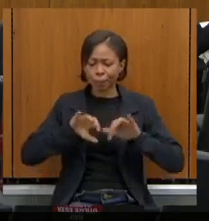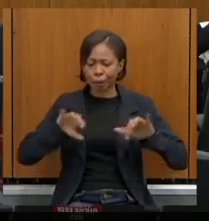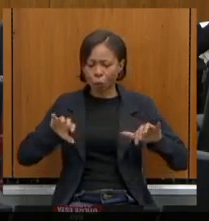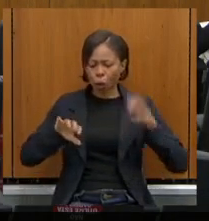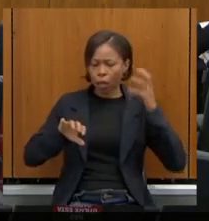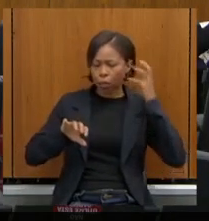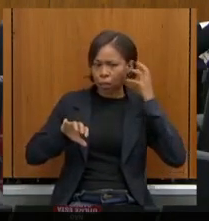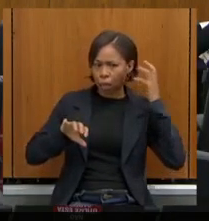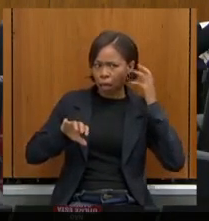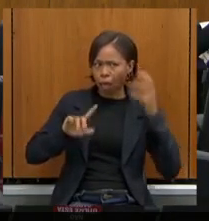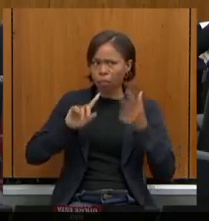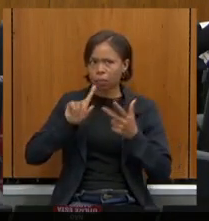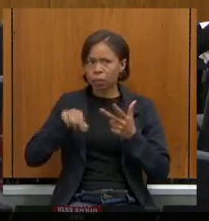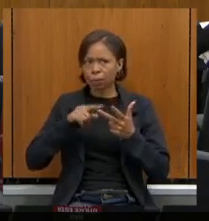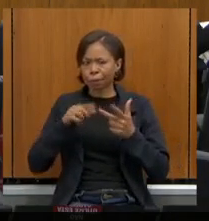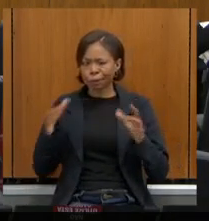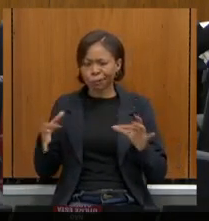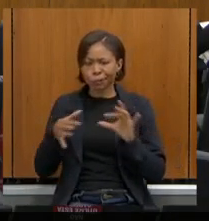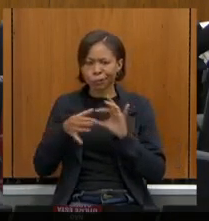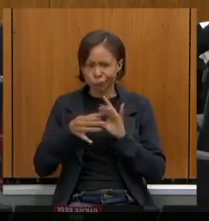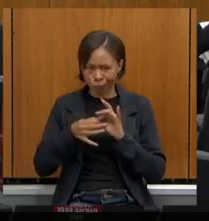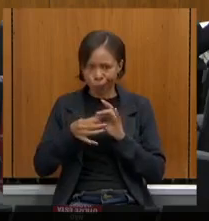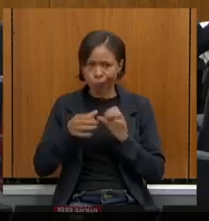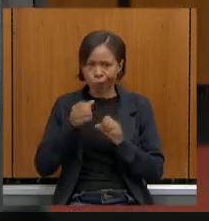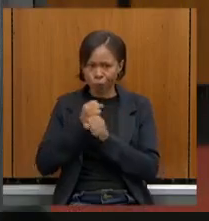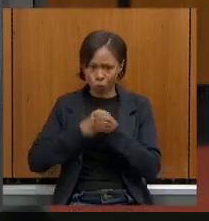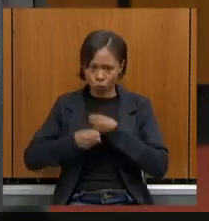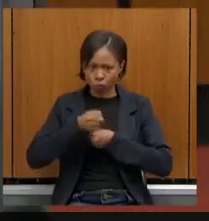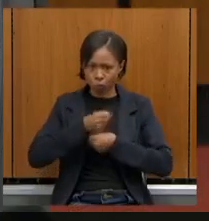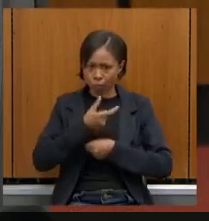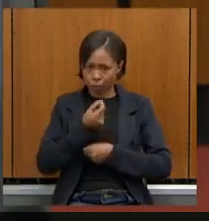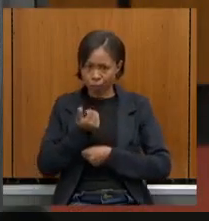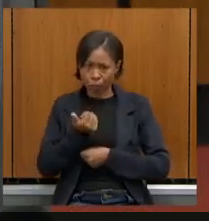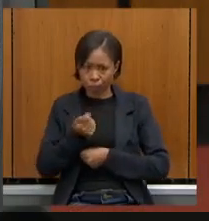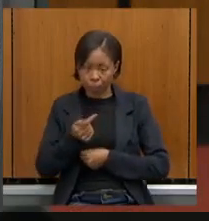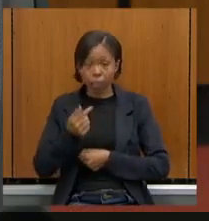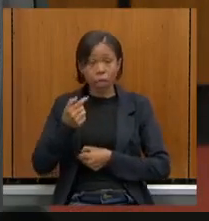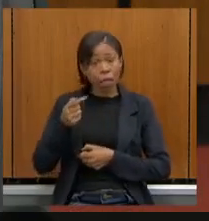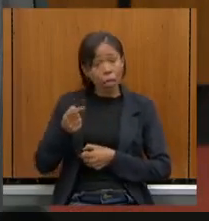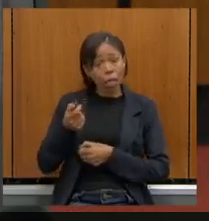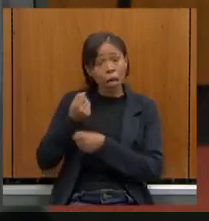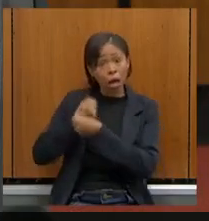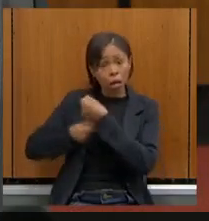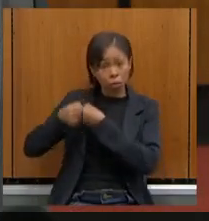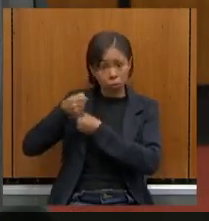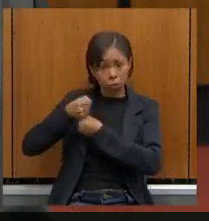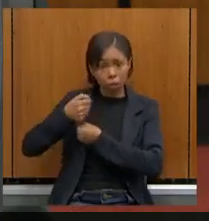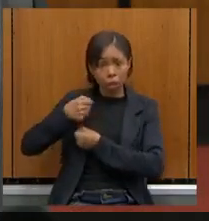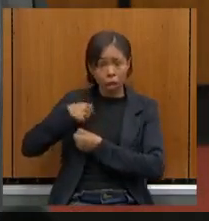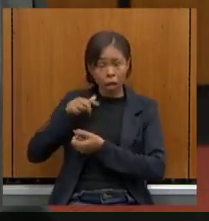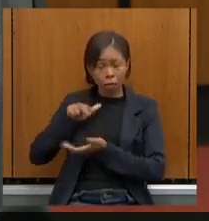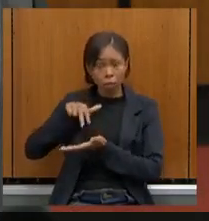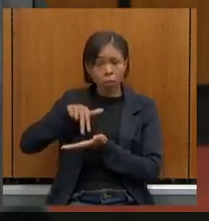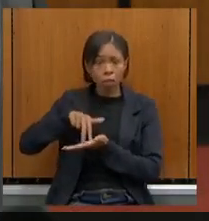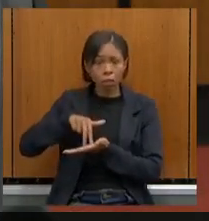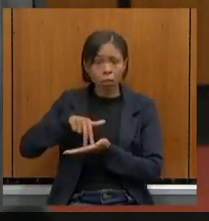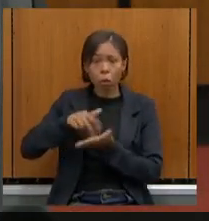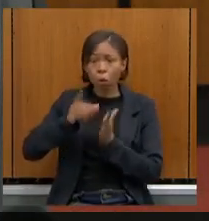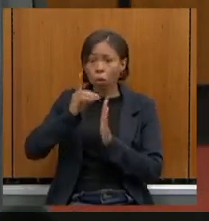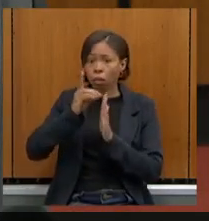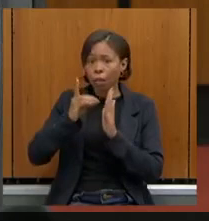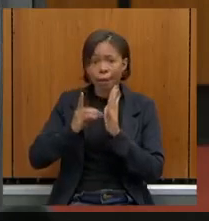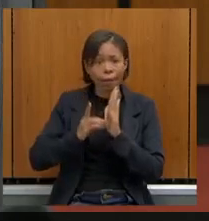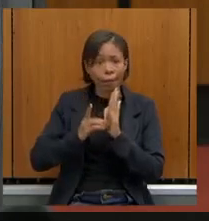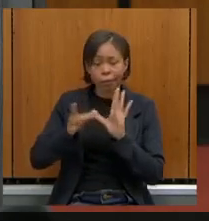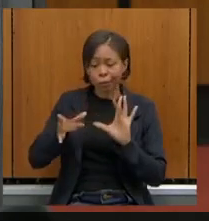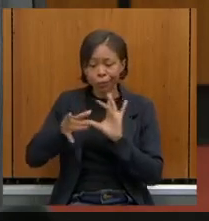juntaram em 2017 e, quando eu cheguei no ano passado, o decreto de junção nem estava feito ainda. Então,